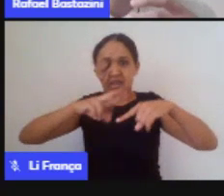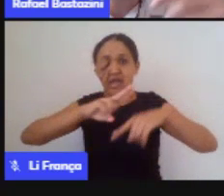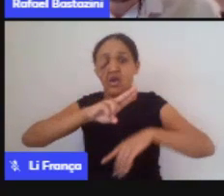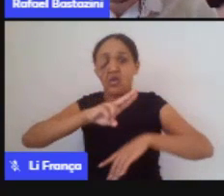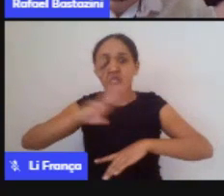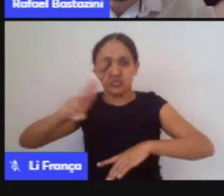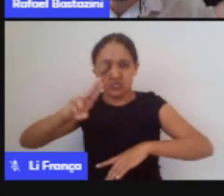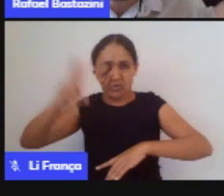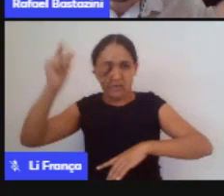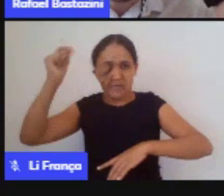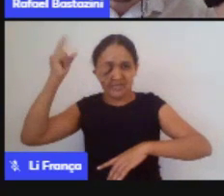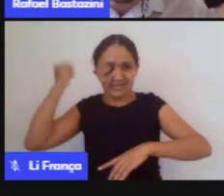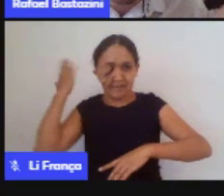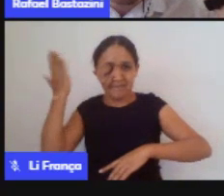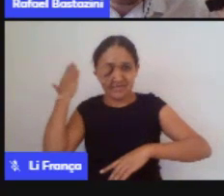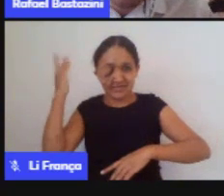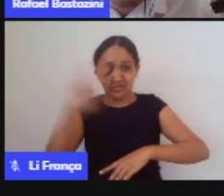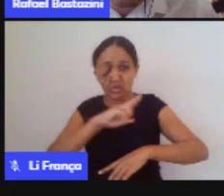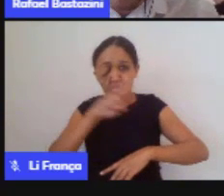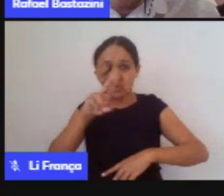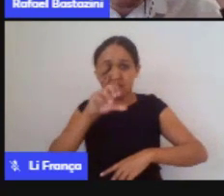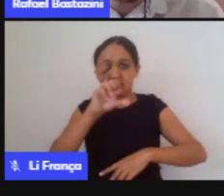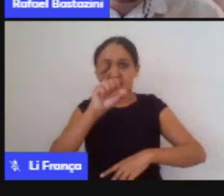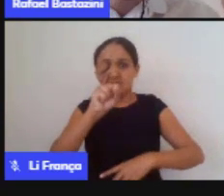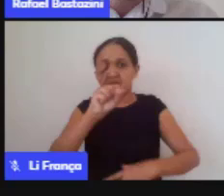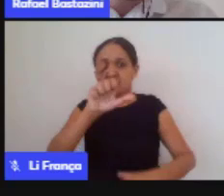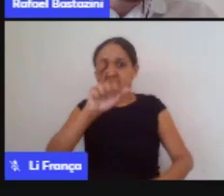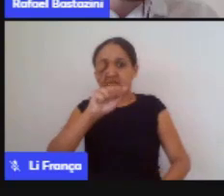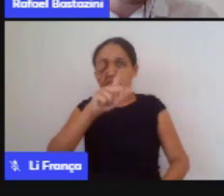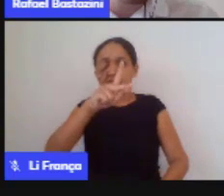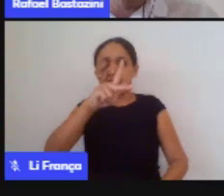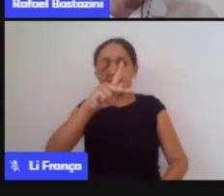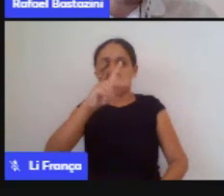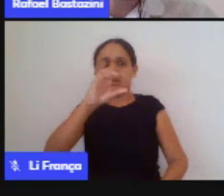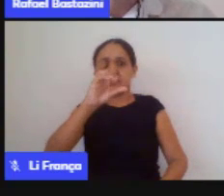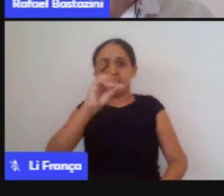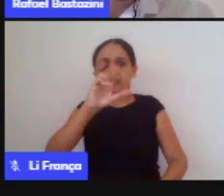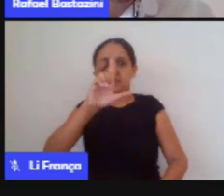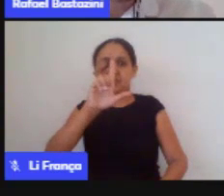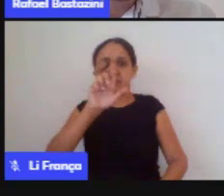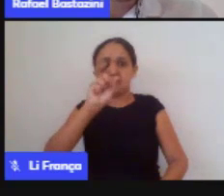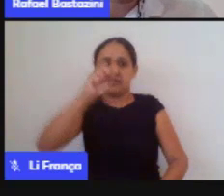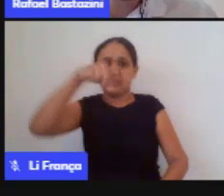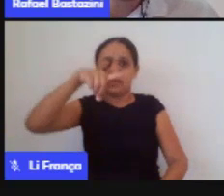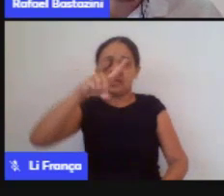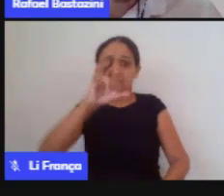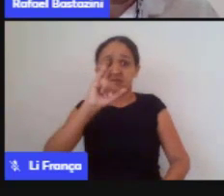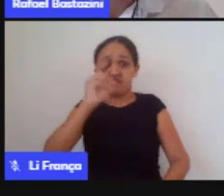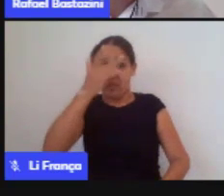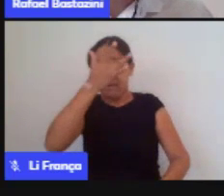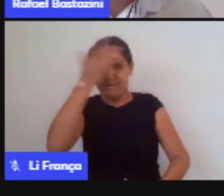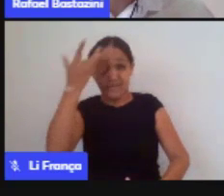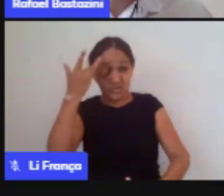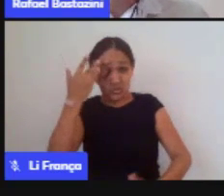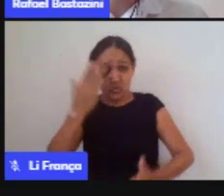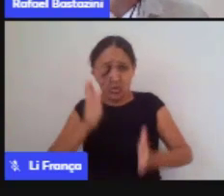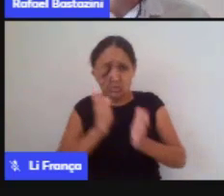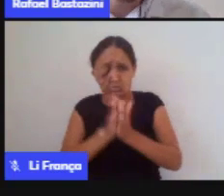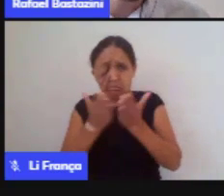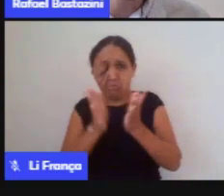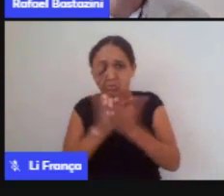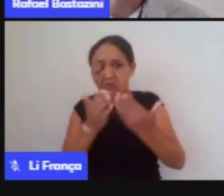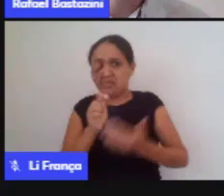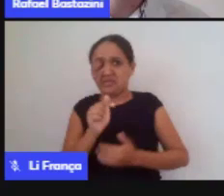havia uma ocupação irregular, né? Pessoas muito pobres que não tinham acesso a essa